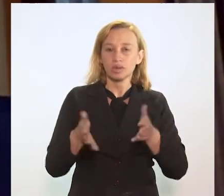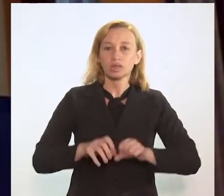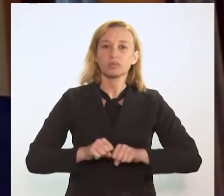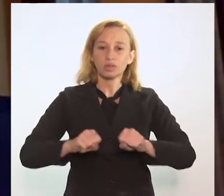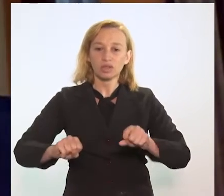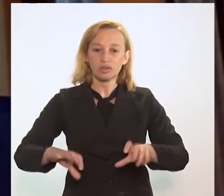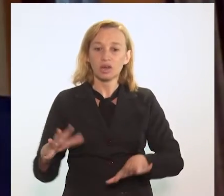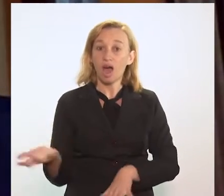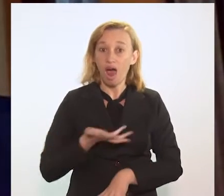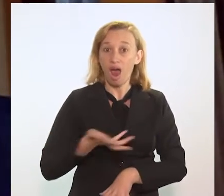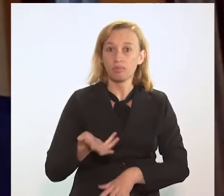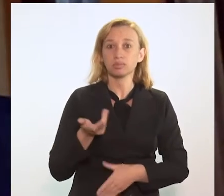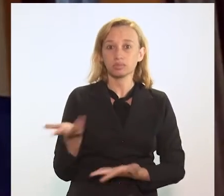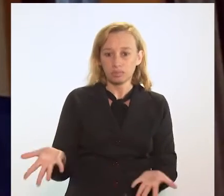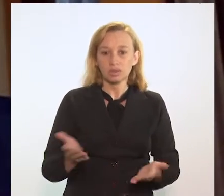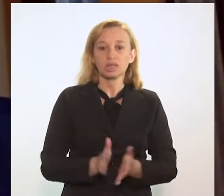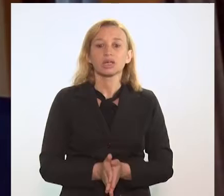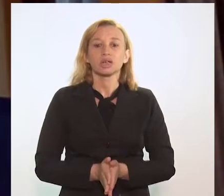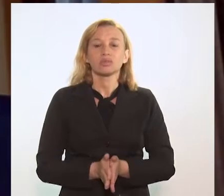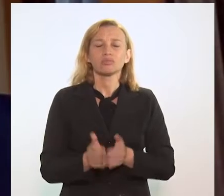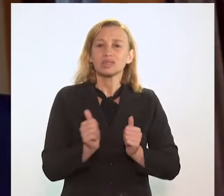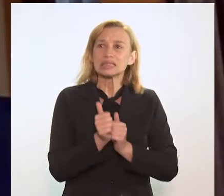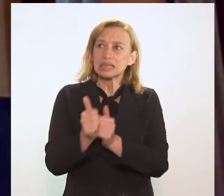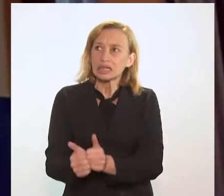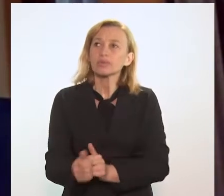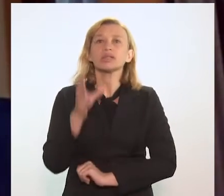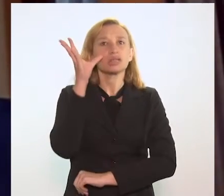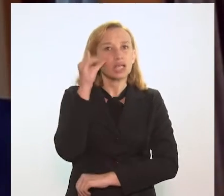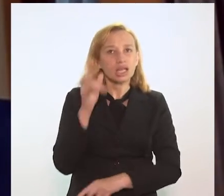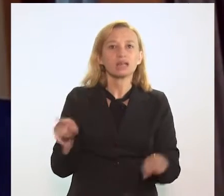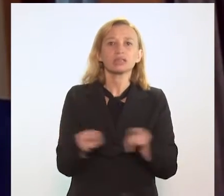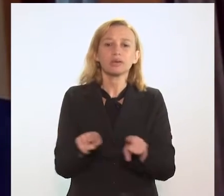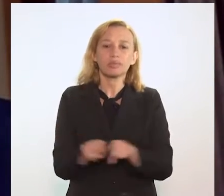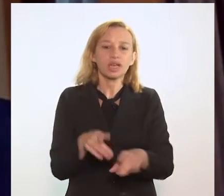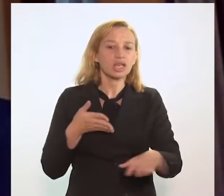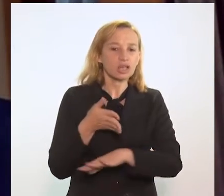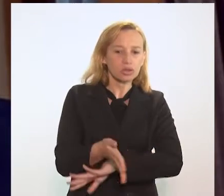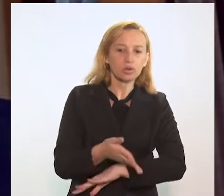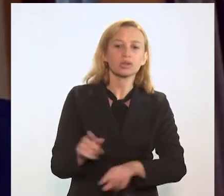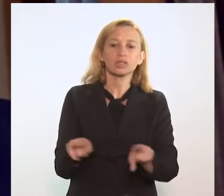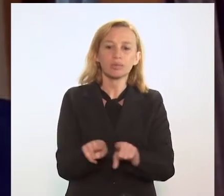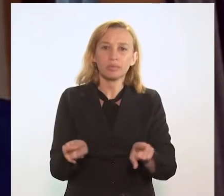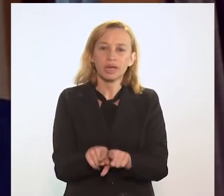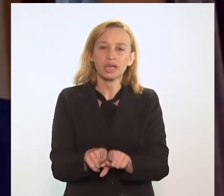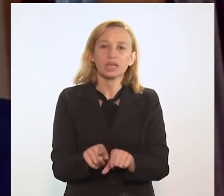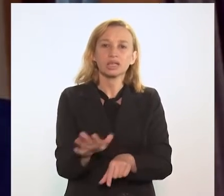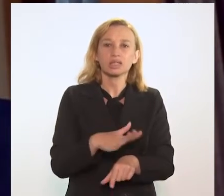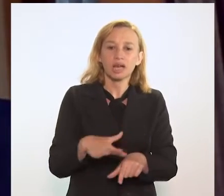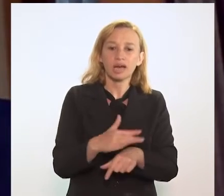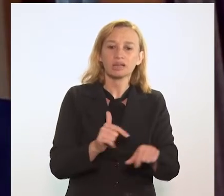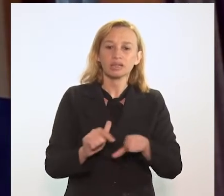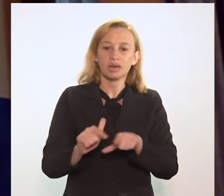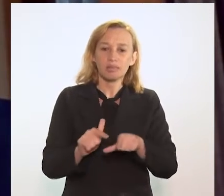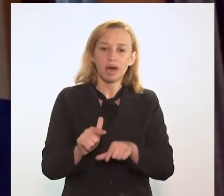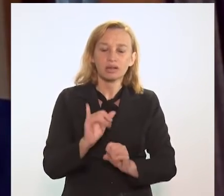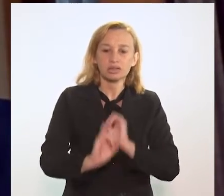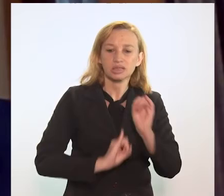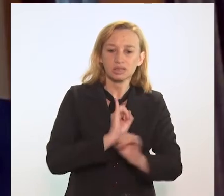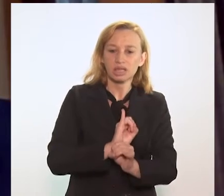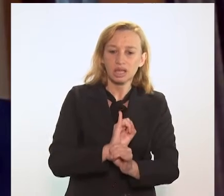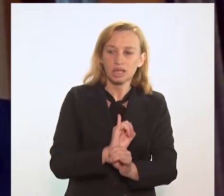na pandemia se expandiu rapidamente. E um segmento muito interessante que entrou no jogo, eu acho,